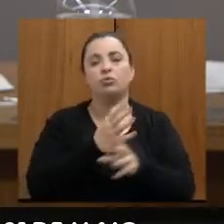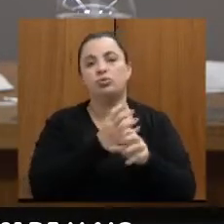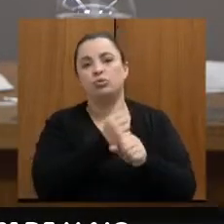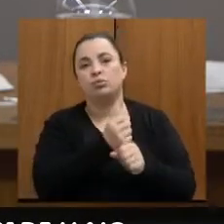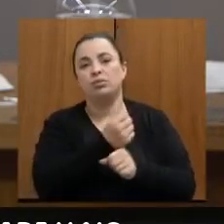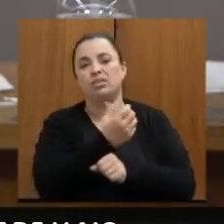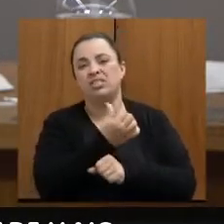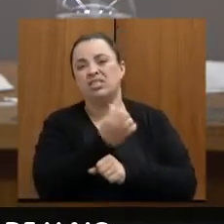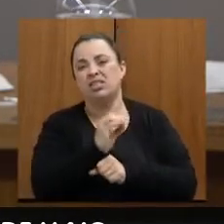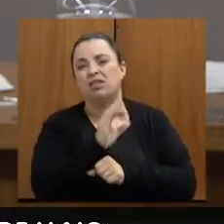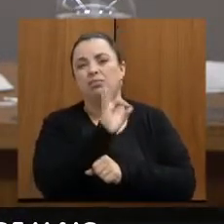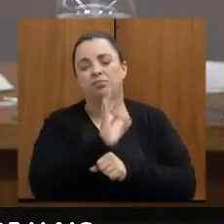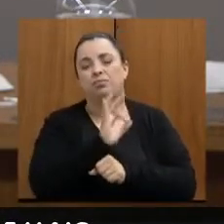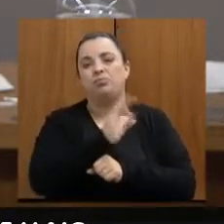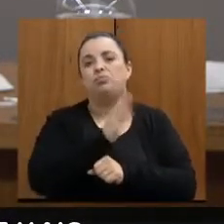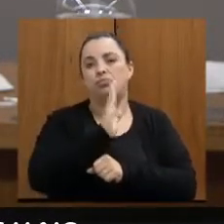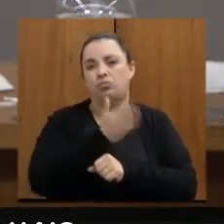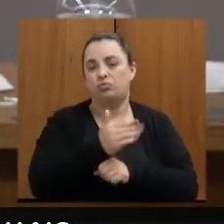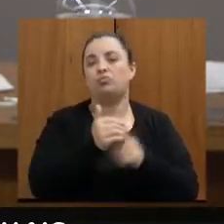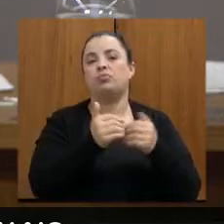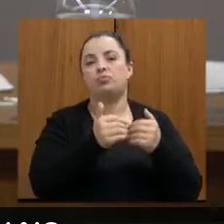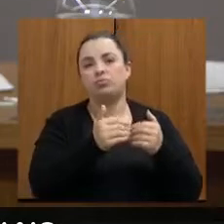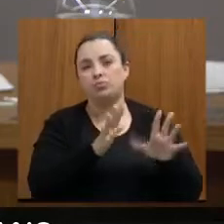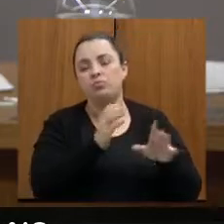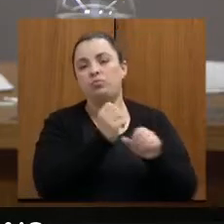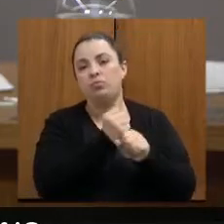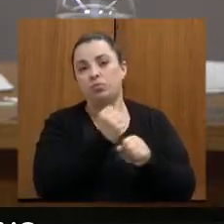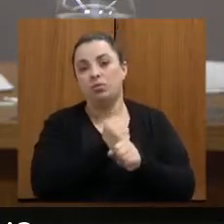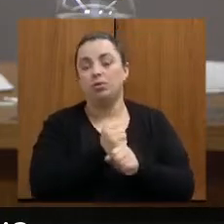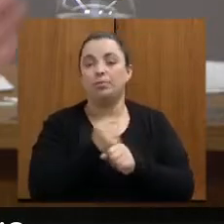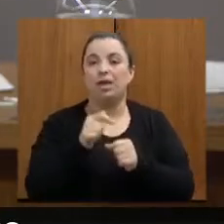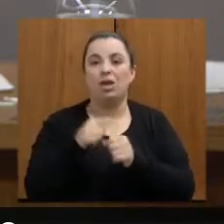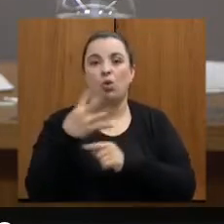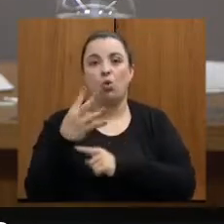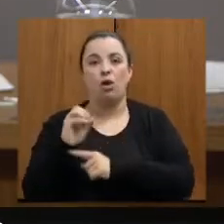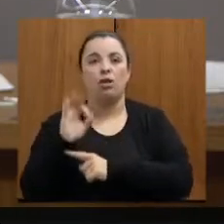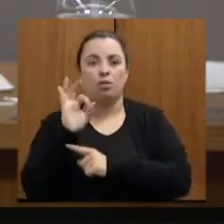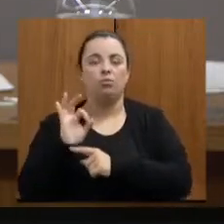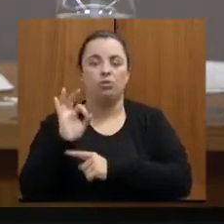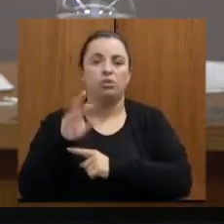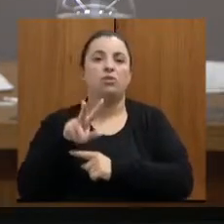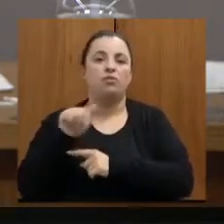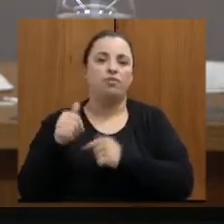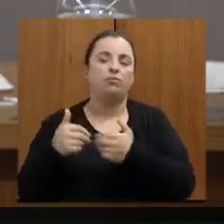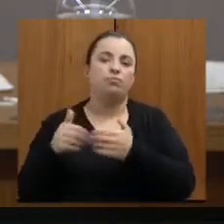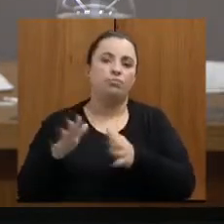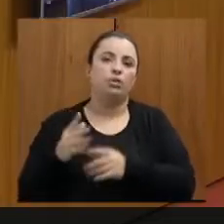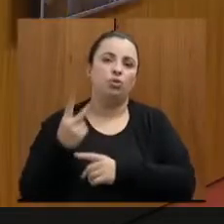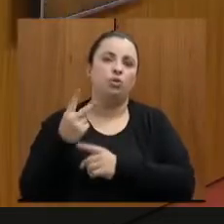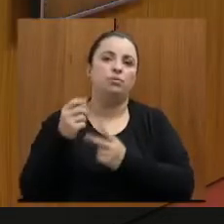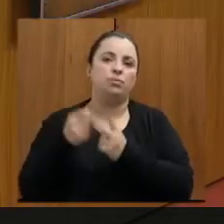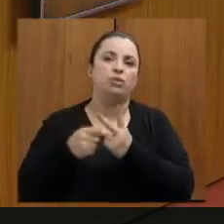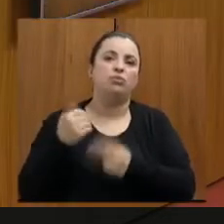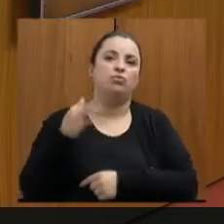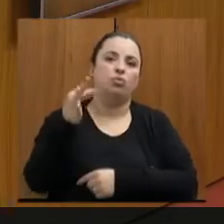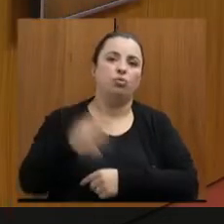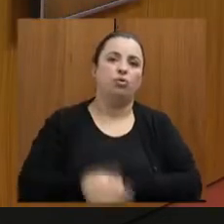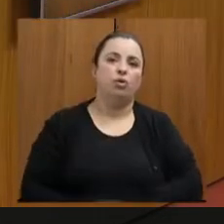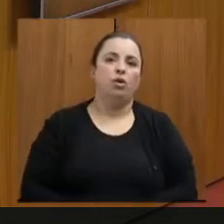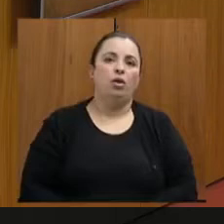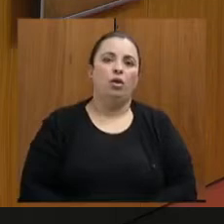por cento mais ou menos já em andamento E o restante é nos próximos faço uns 2 meses